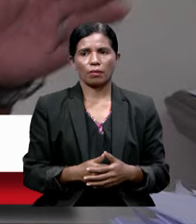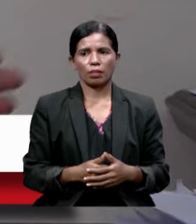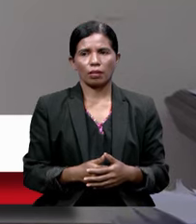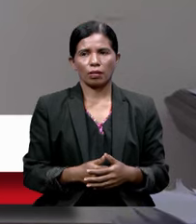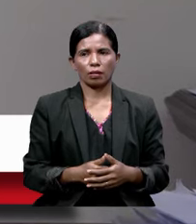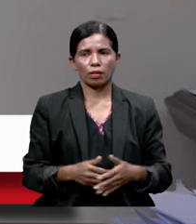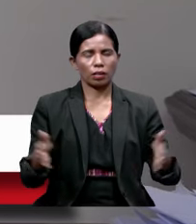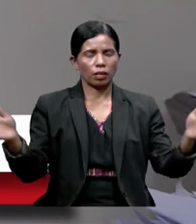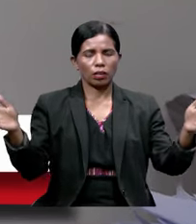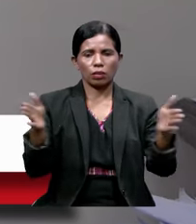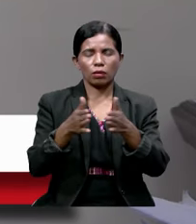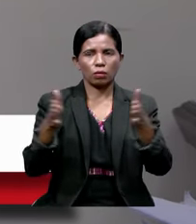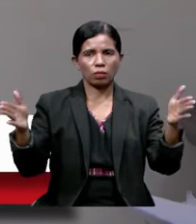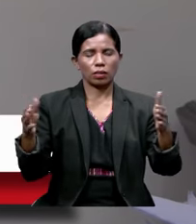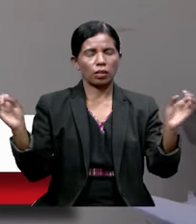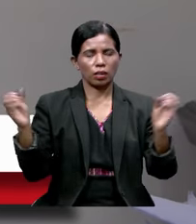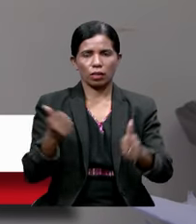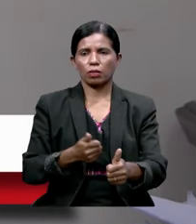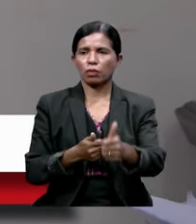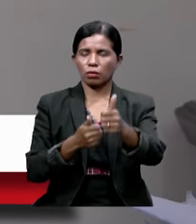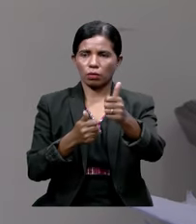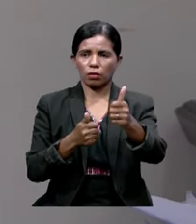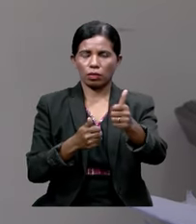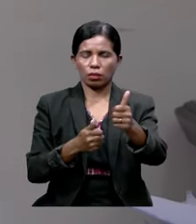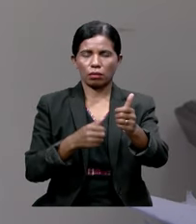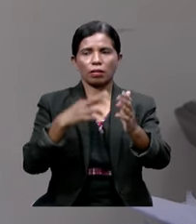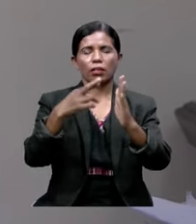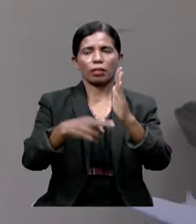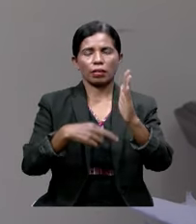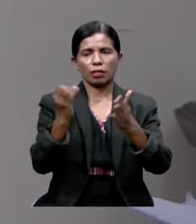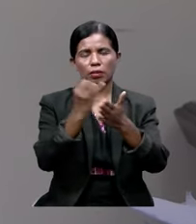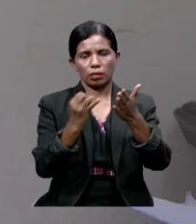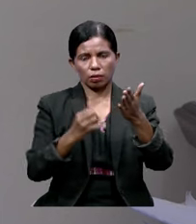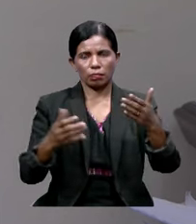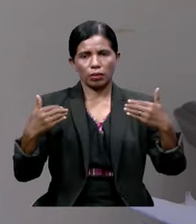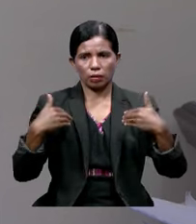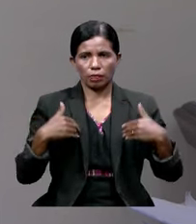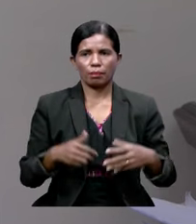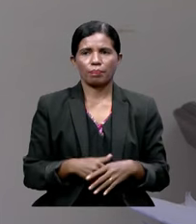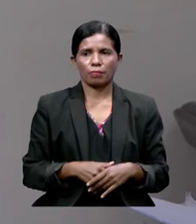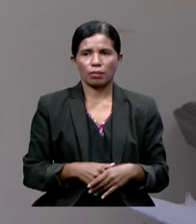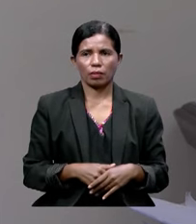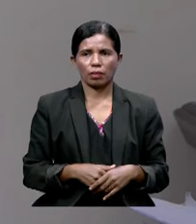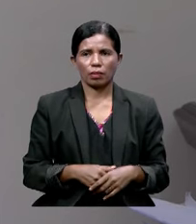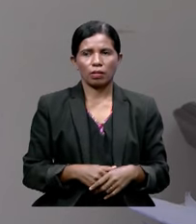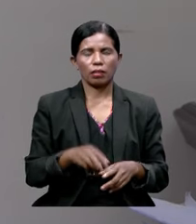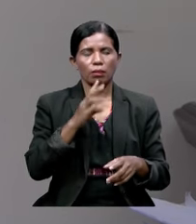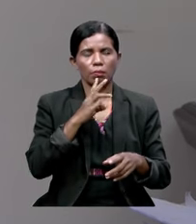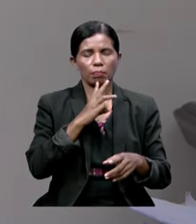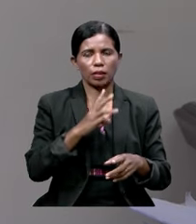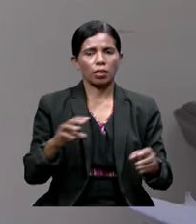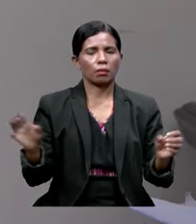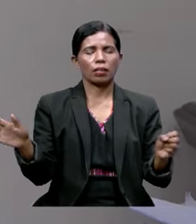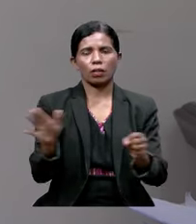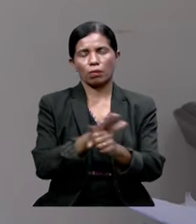ni luança nene, la tuir, plano mestre no desenho do Mekiha. Então, la atsove be to makna be